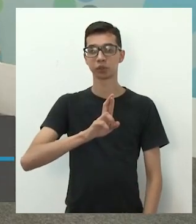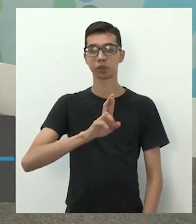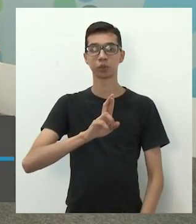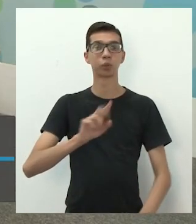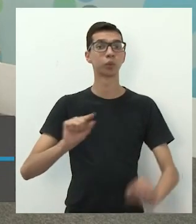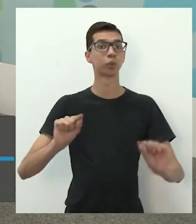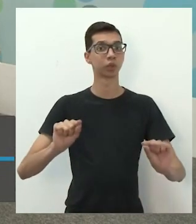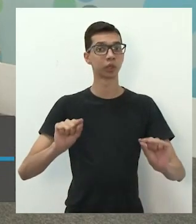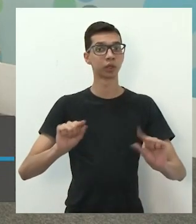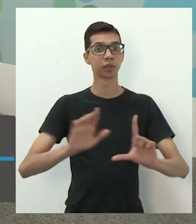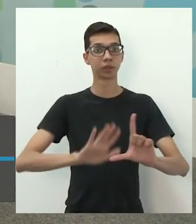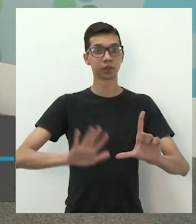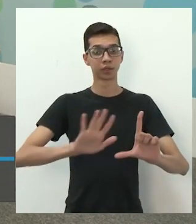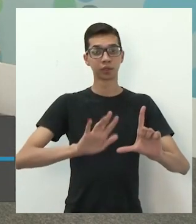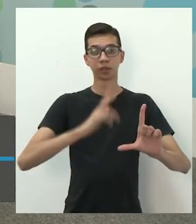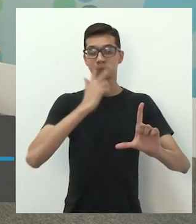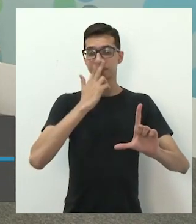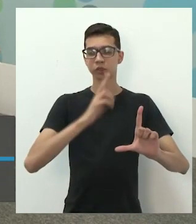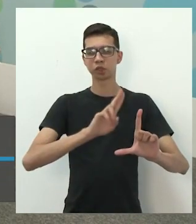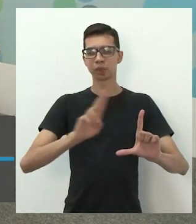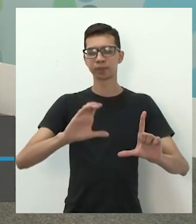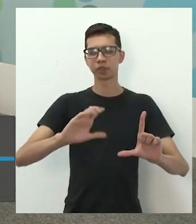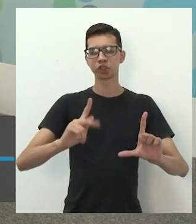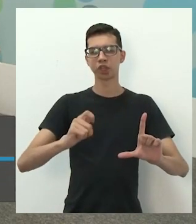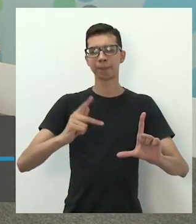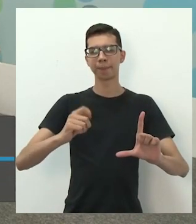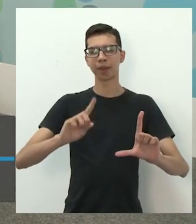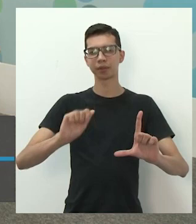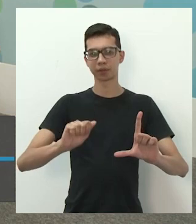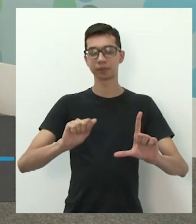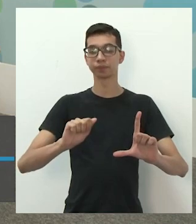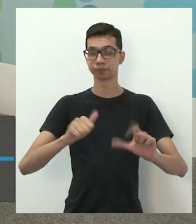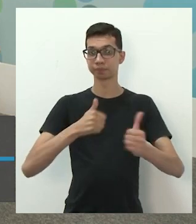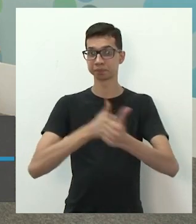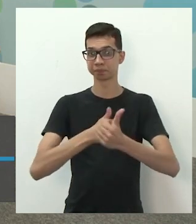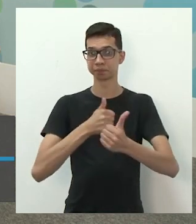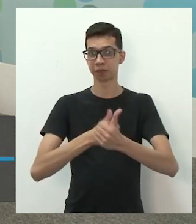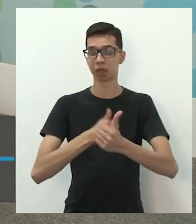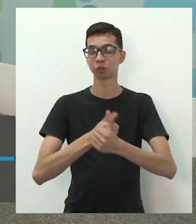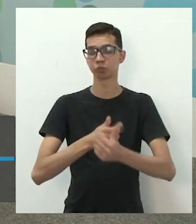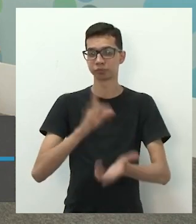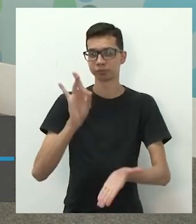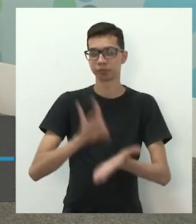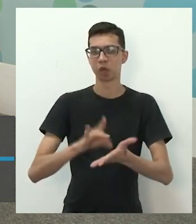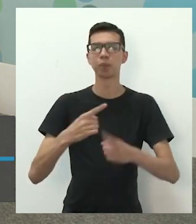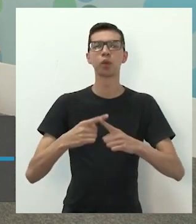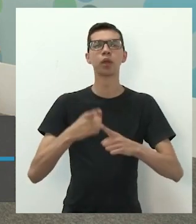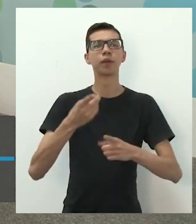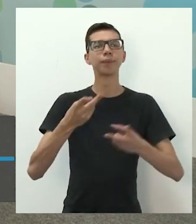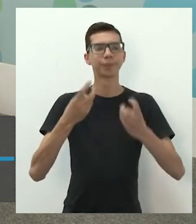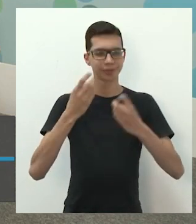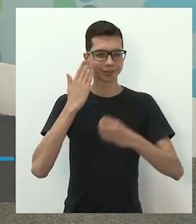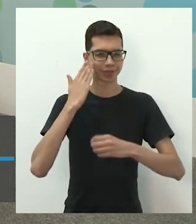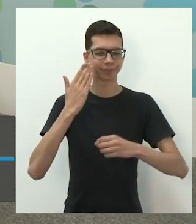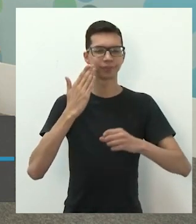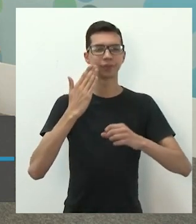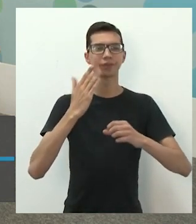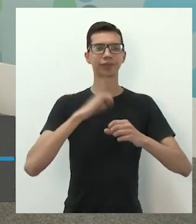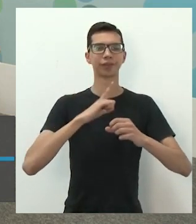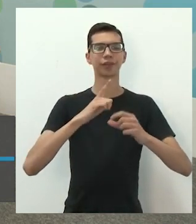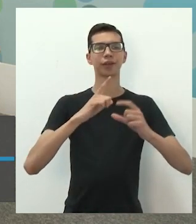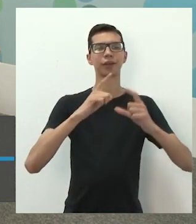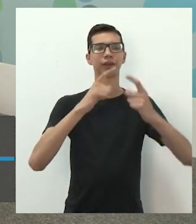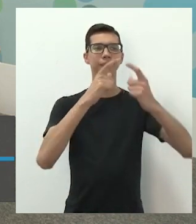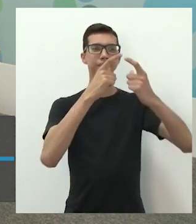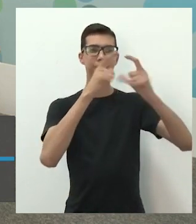né, estáticas ou chapadas, ele se aproximou mais da realidade. Por quê? Quando a gente vê uma história em quadrinhos ou um quadro, a